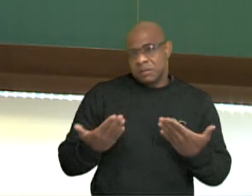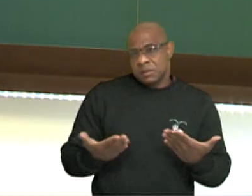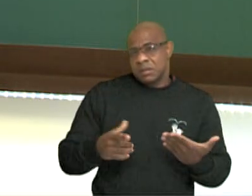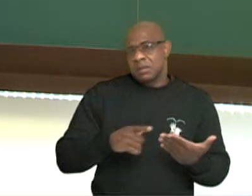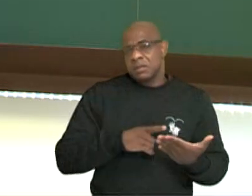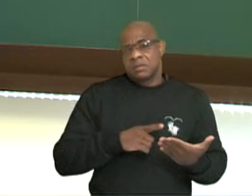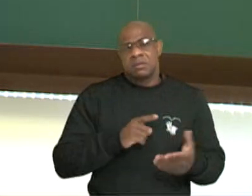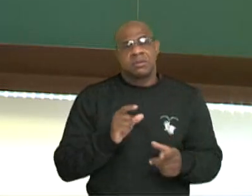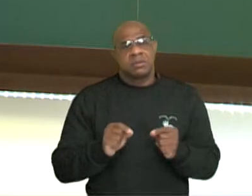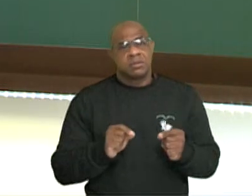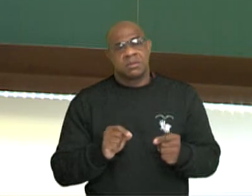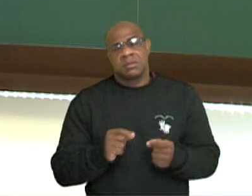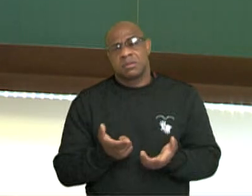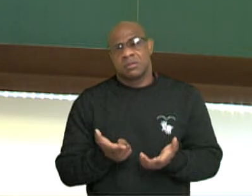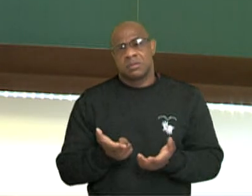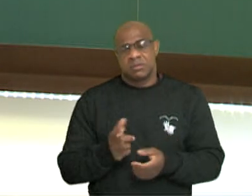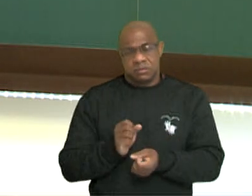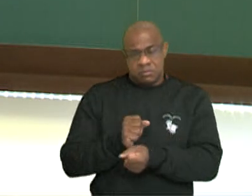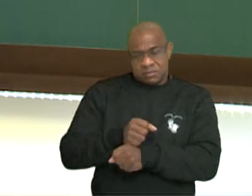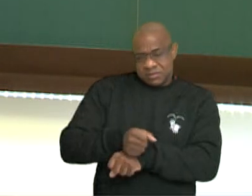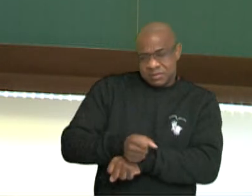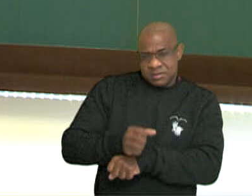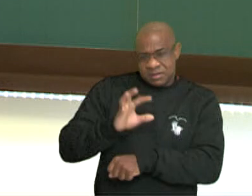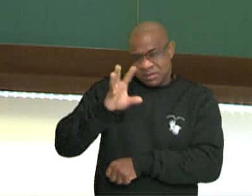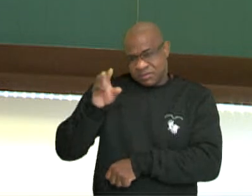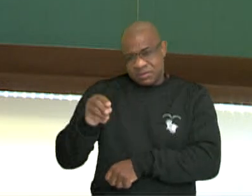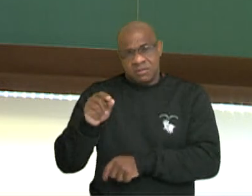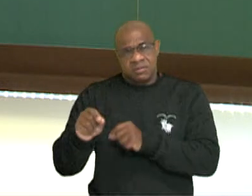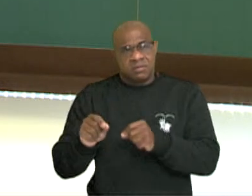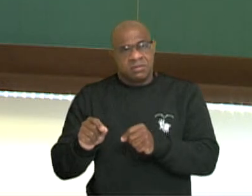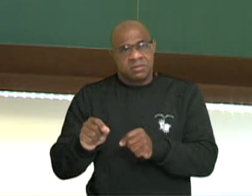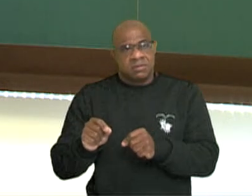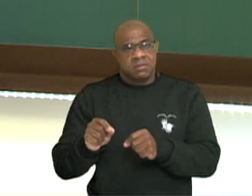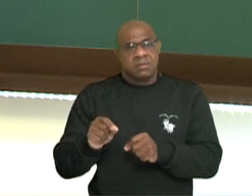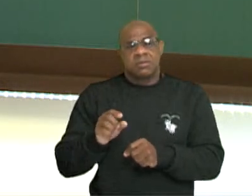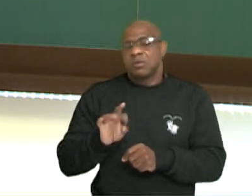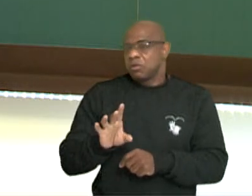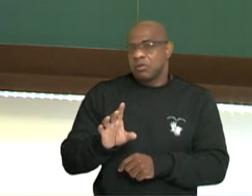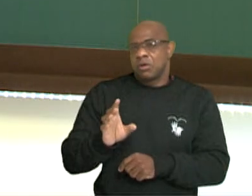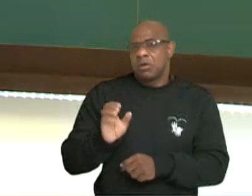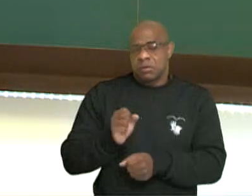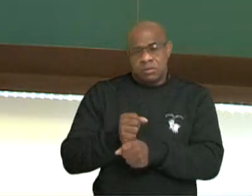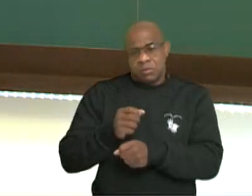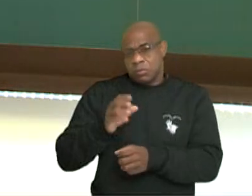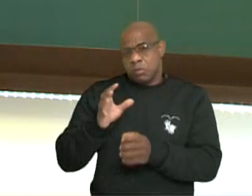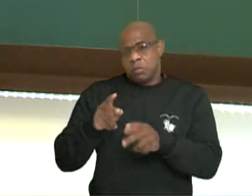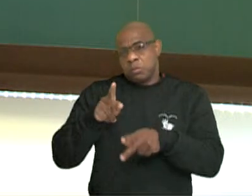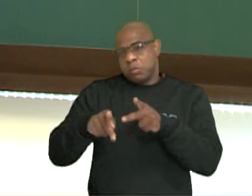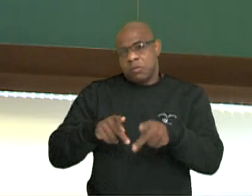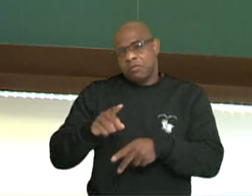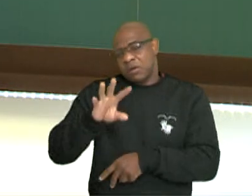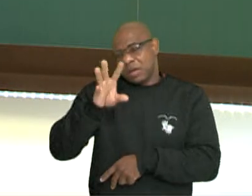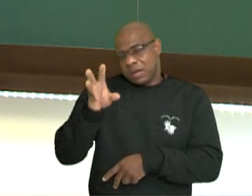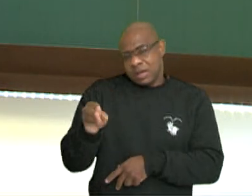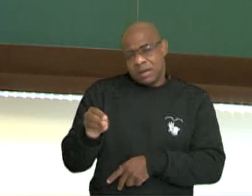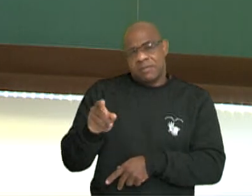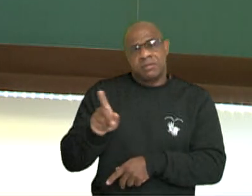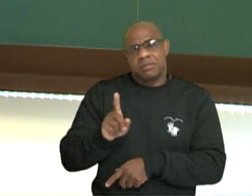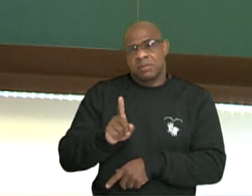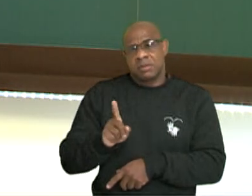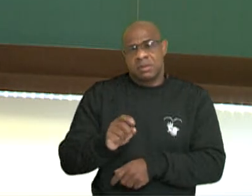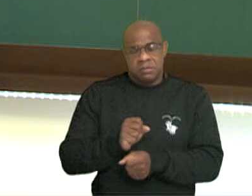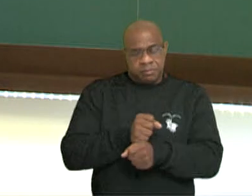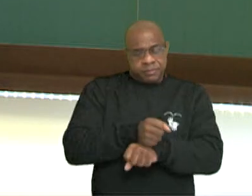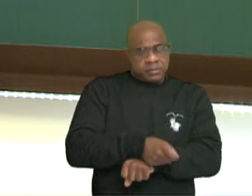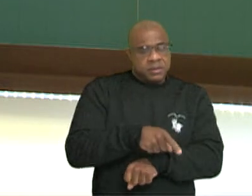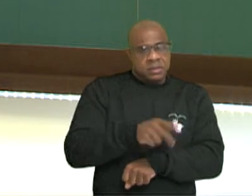apenas os africanos foram majoritariamente, mas não é somente os africanos utilizados, né, como